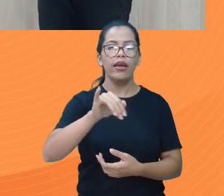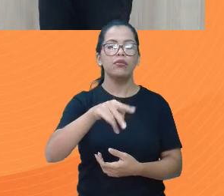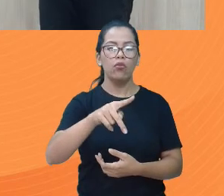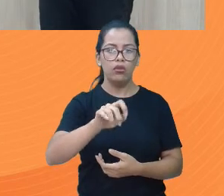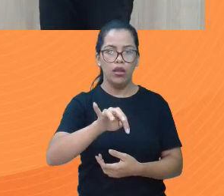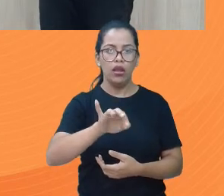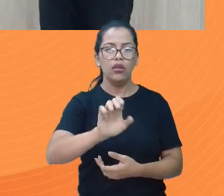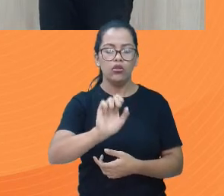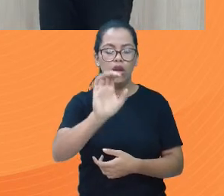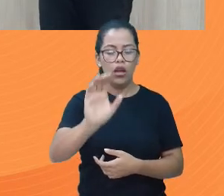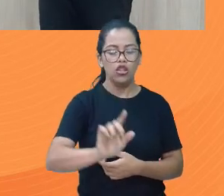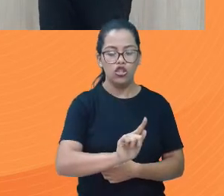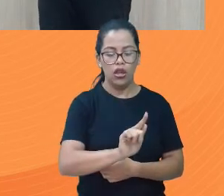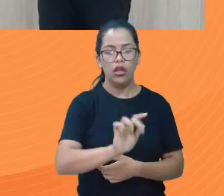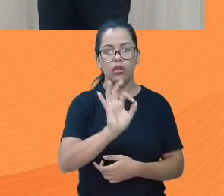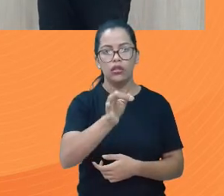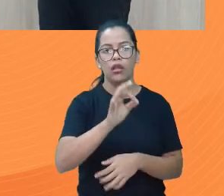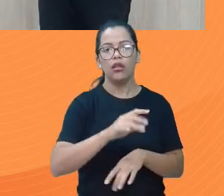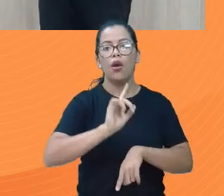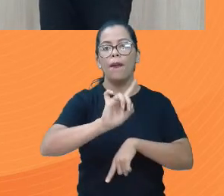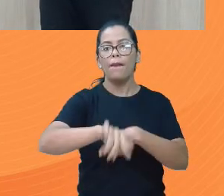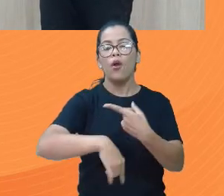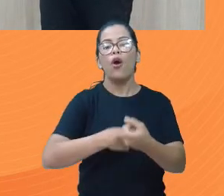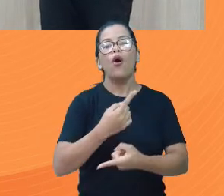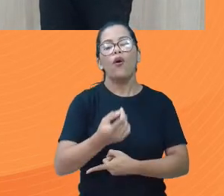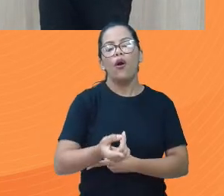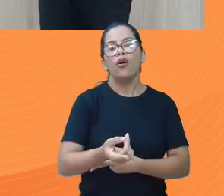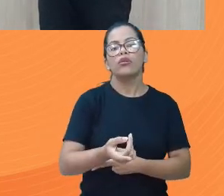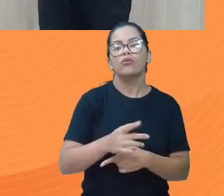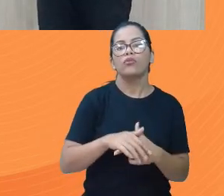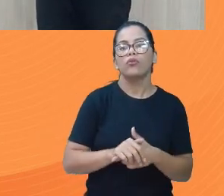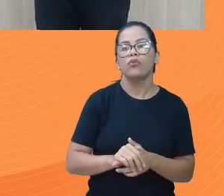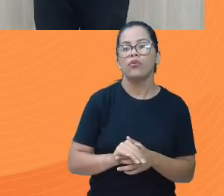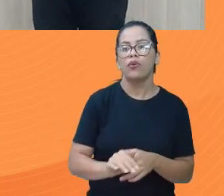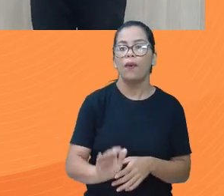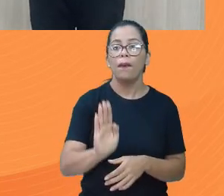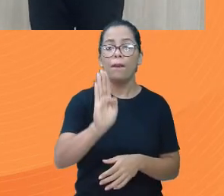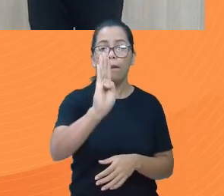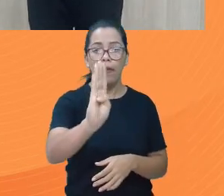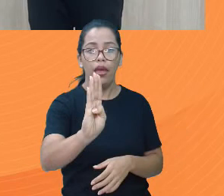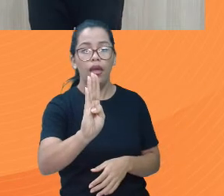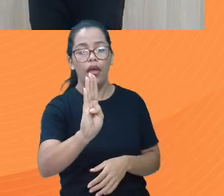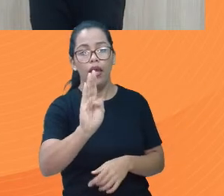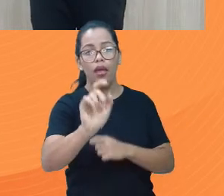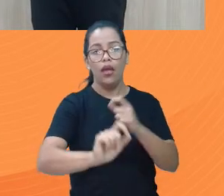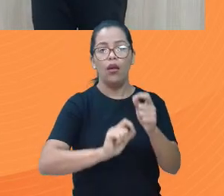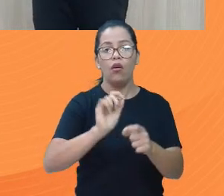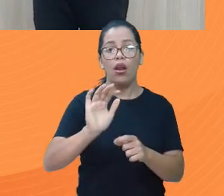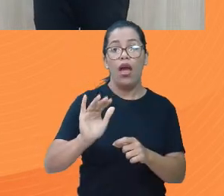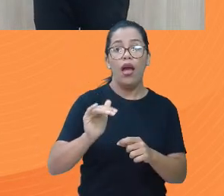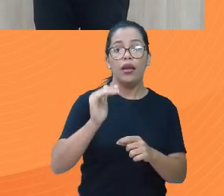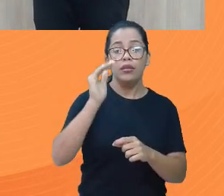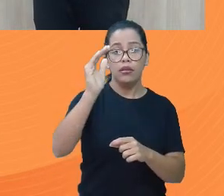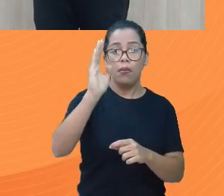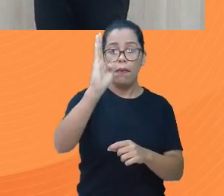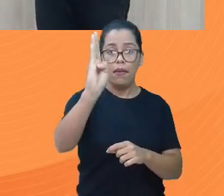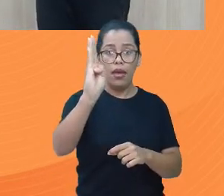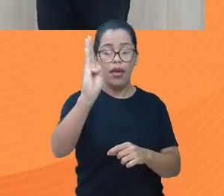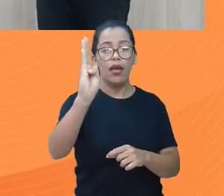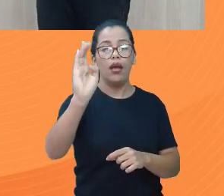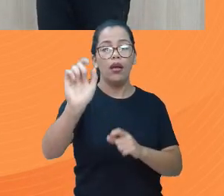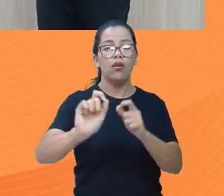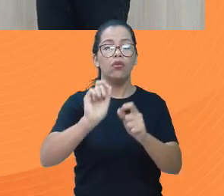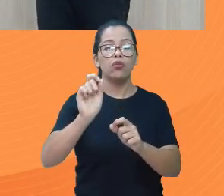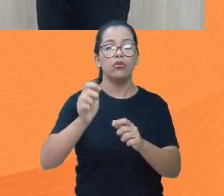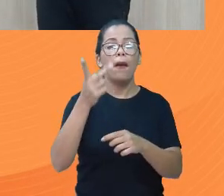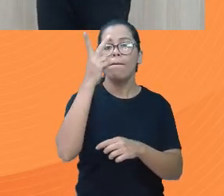ângulo G, tá joia? Próximo ângulo, eu tenho aí, ó, que o ângulo B, tá? Lá em cima, ele está na